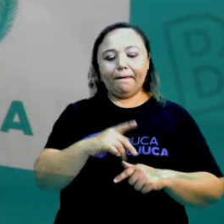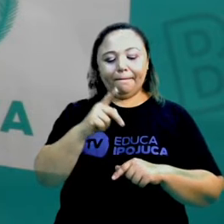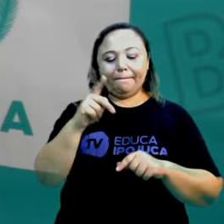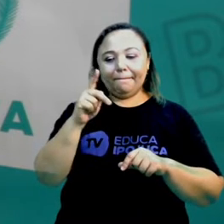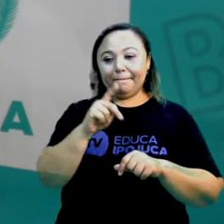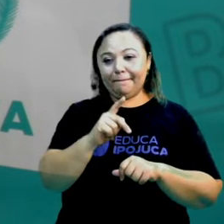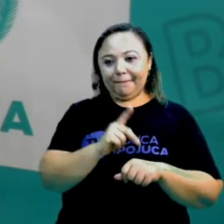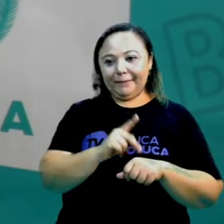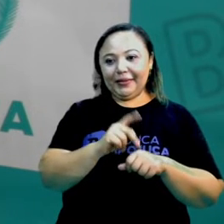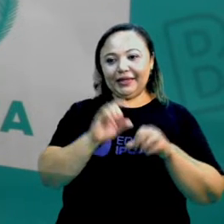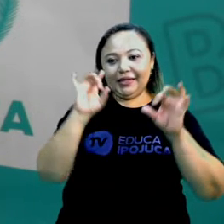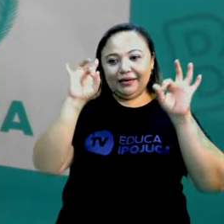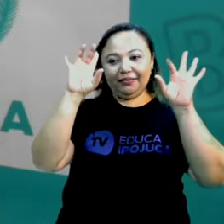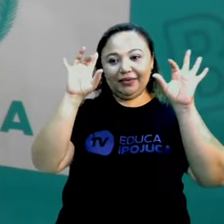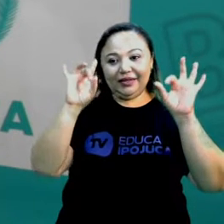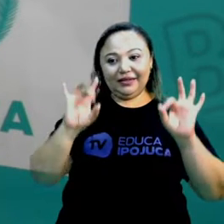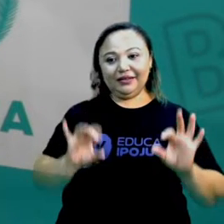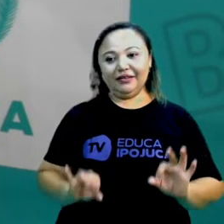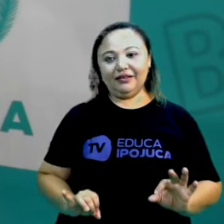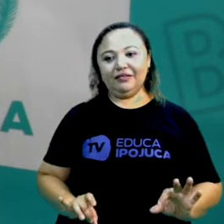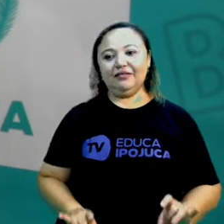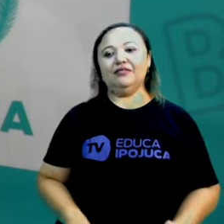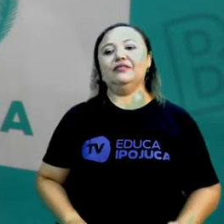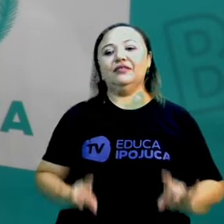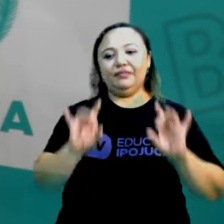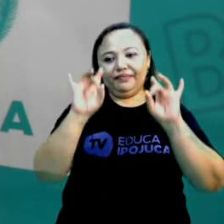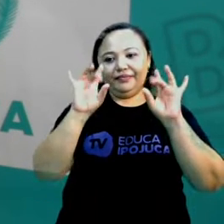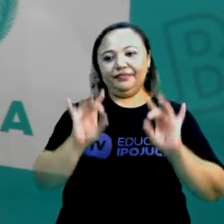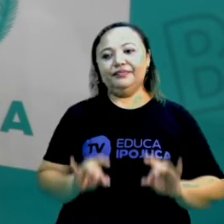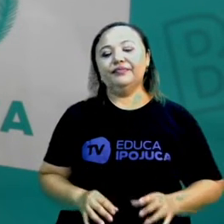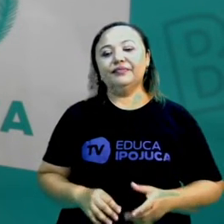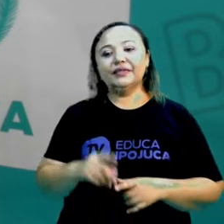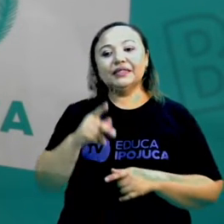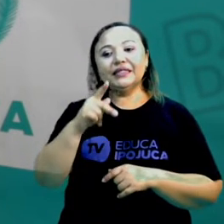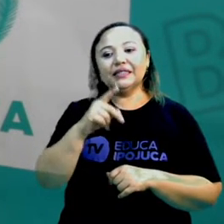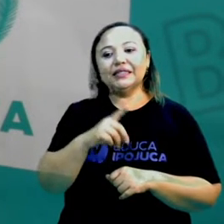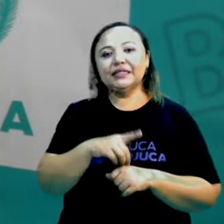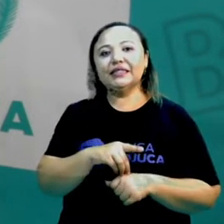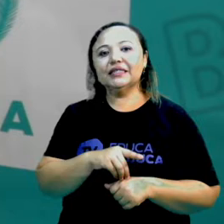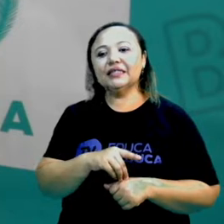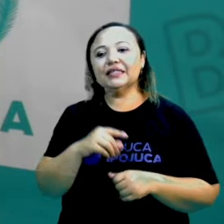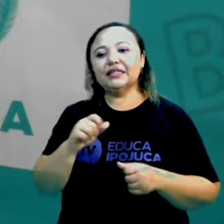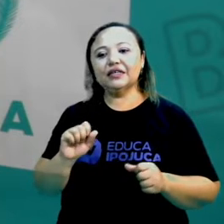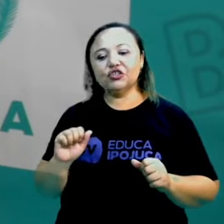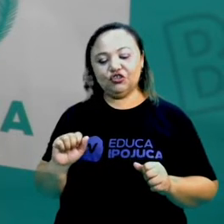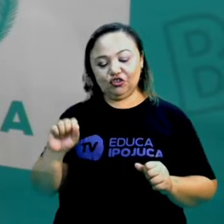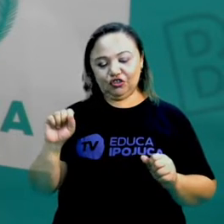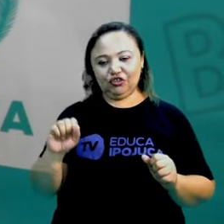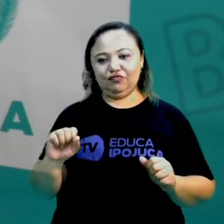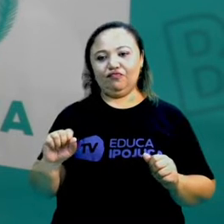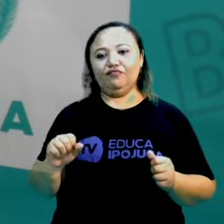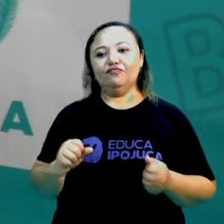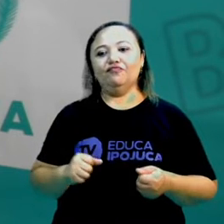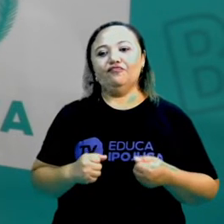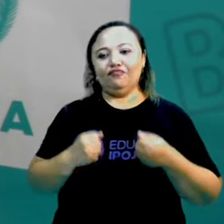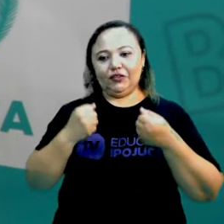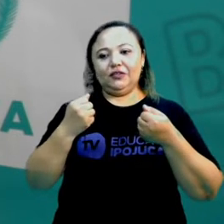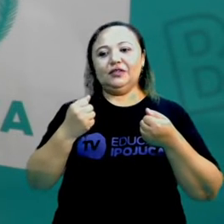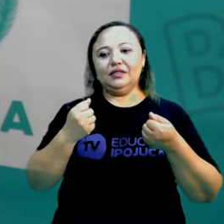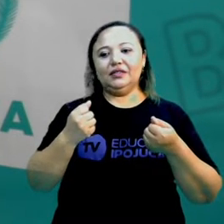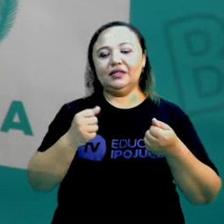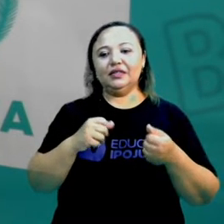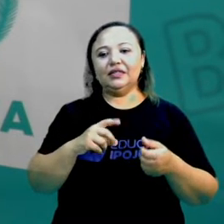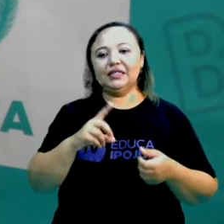Diamante. Olha que a gente, ao pronunciarmos, colocamos uma força, né? Pronunciamos com mais intensidade.